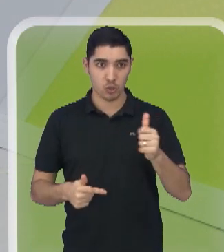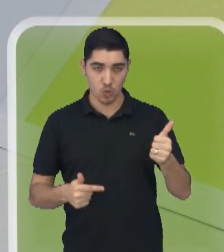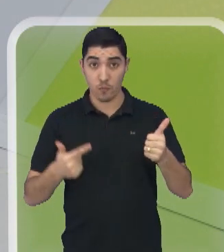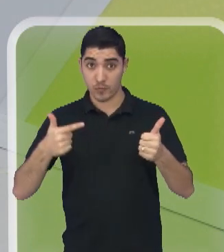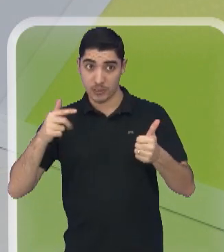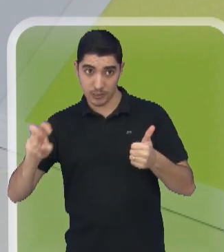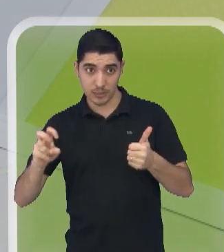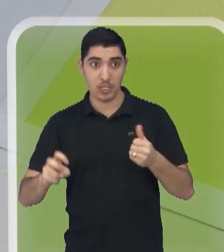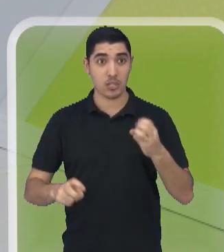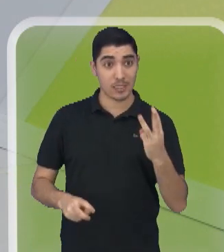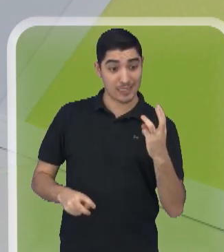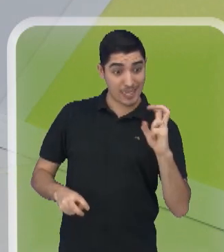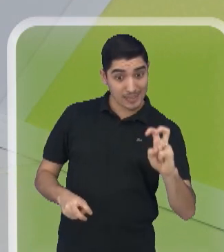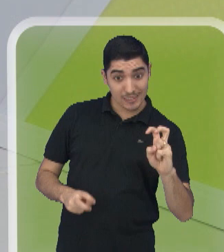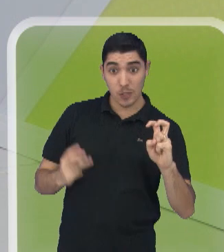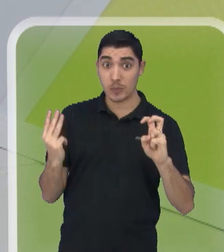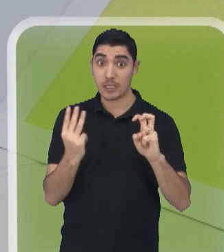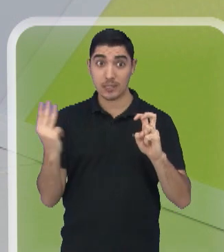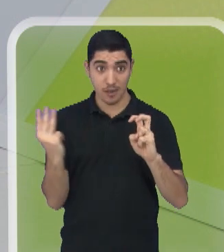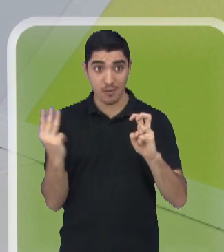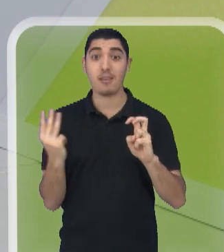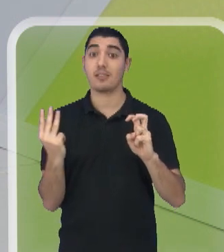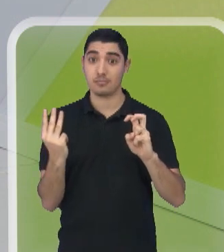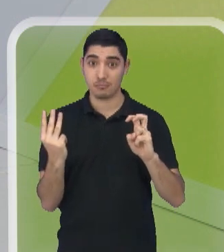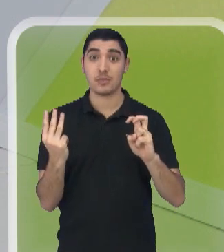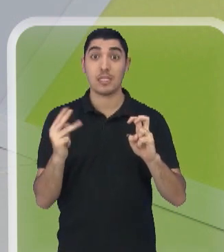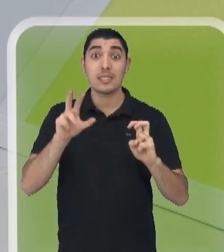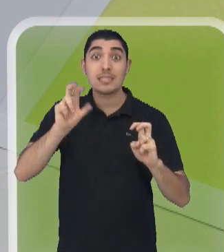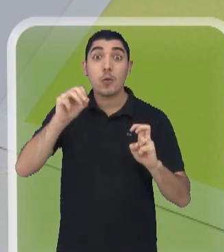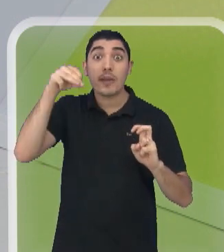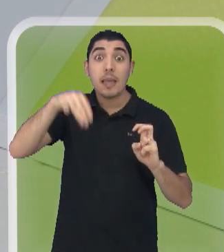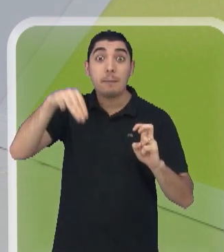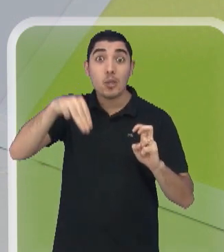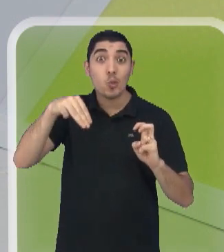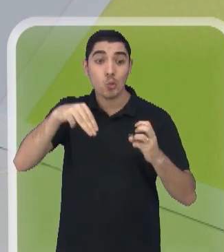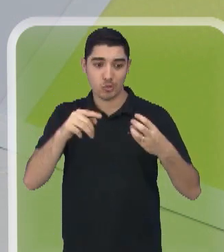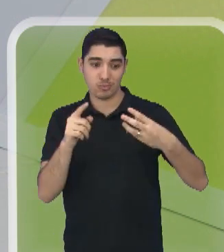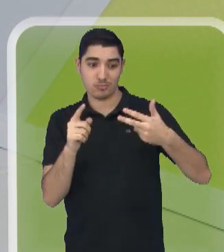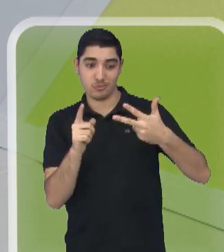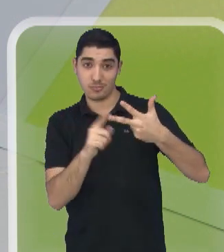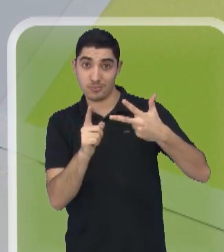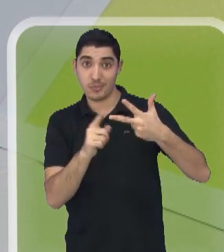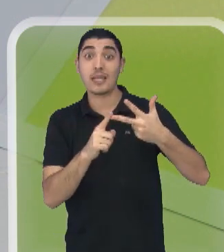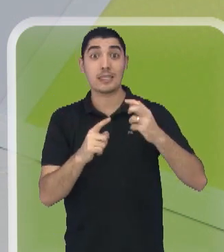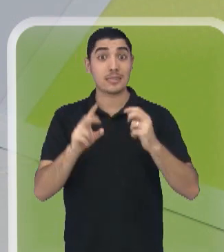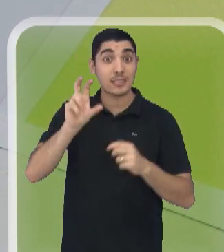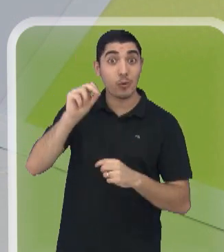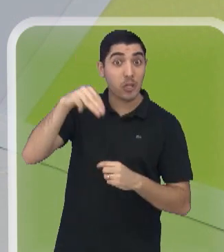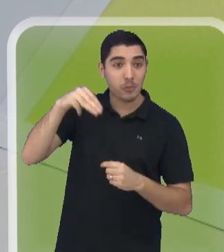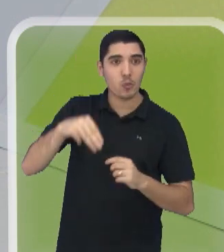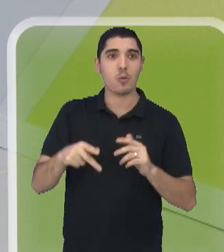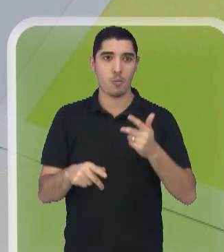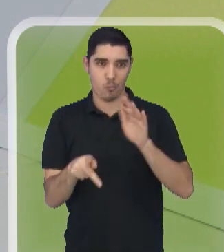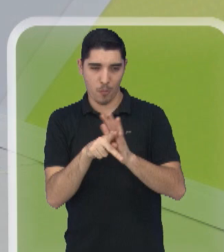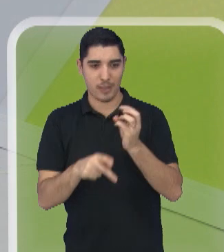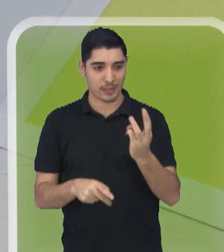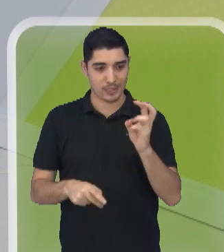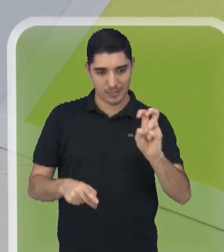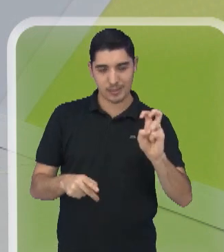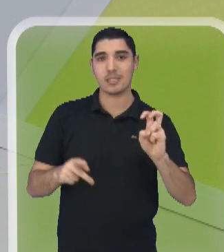equilíbrio, 35-33. Durou 50 minutos este set aí, esse 35-33 para o SESI,